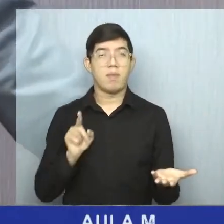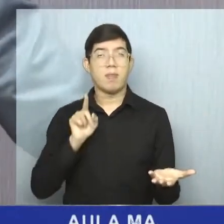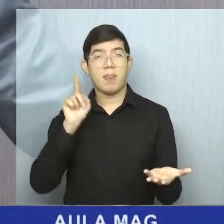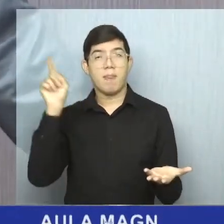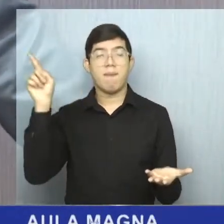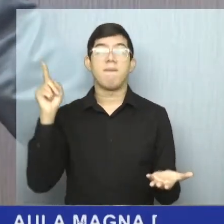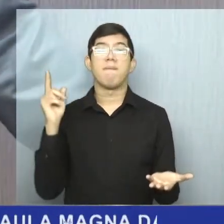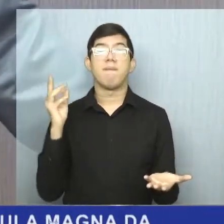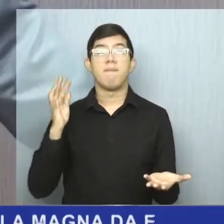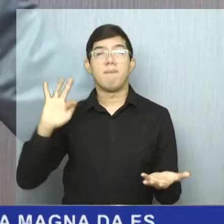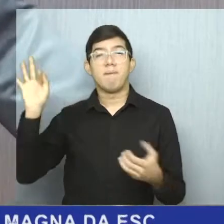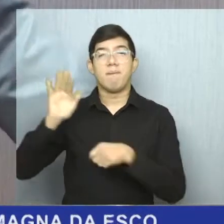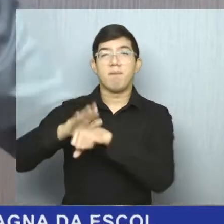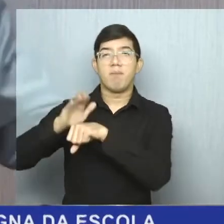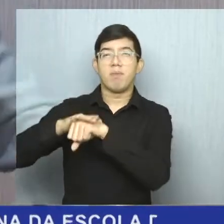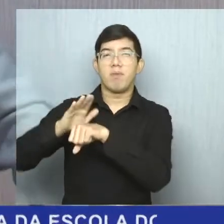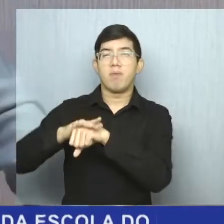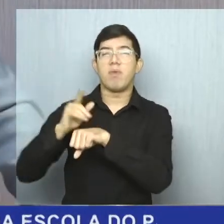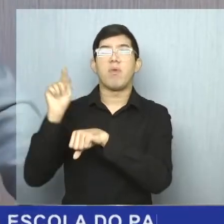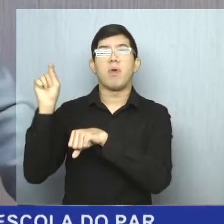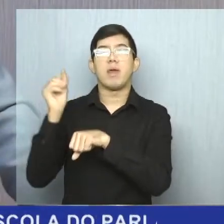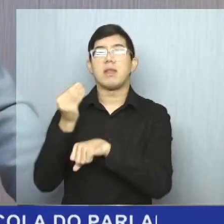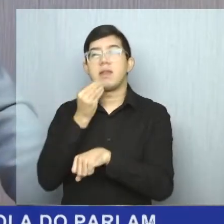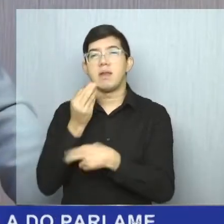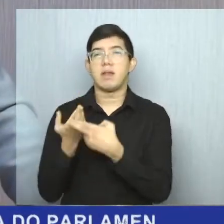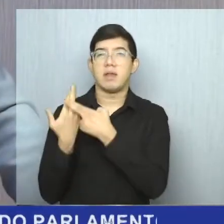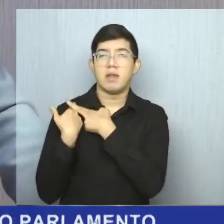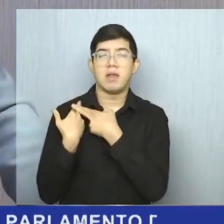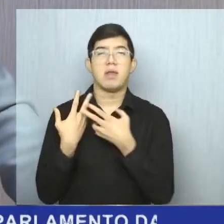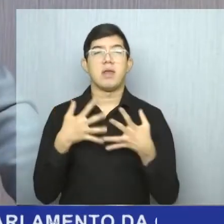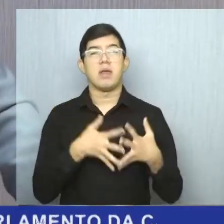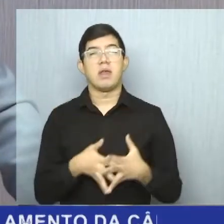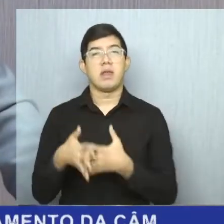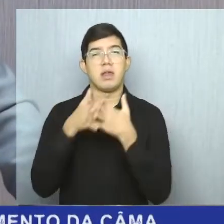agora de distribuir carro de lixo, caminhão